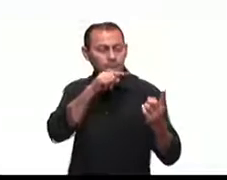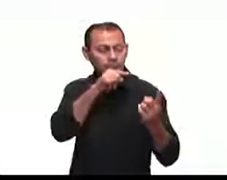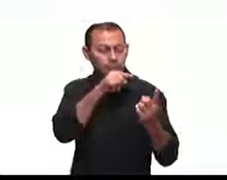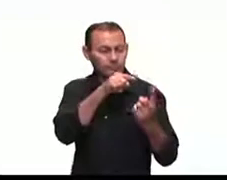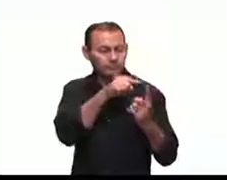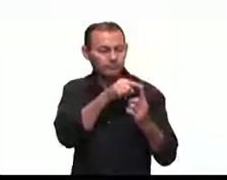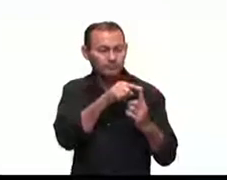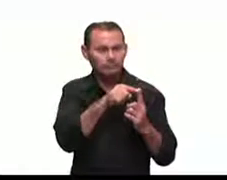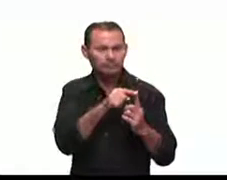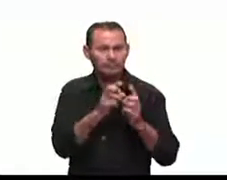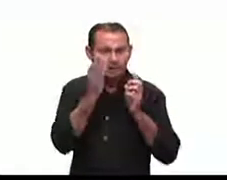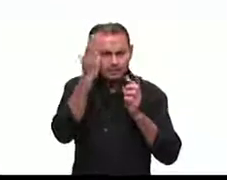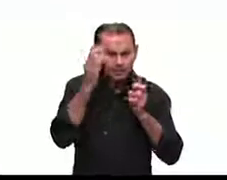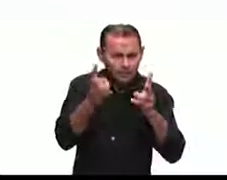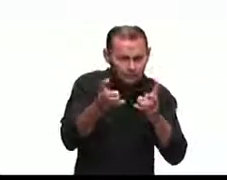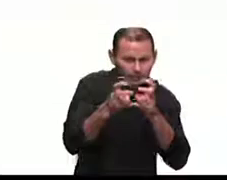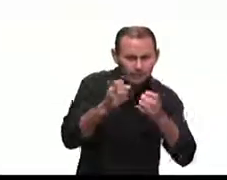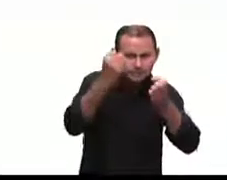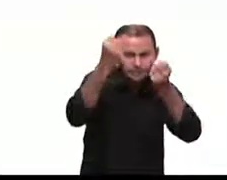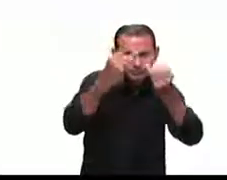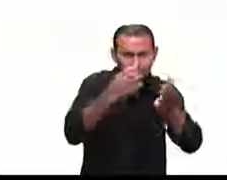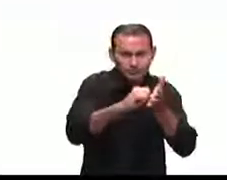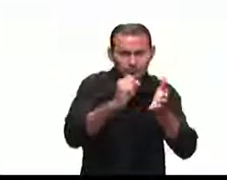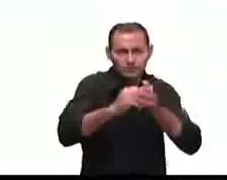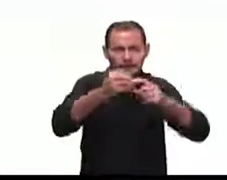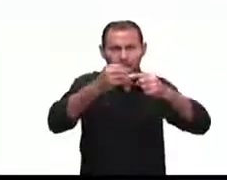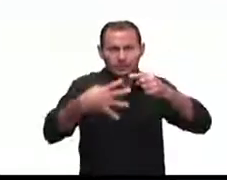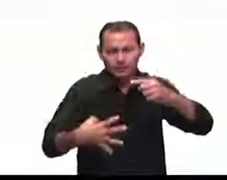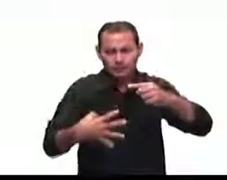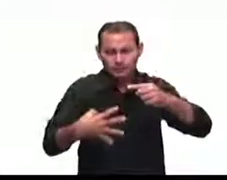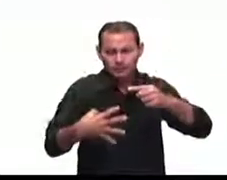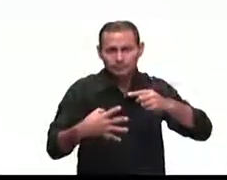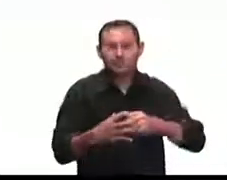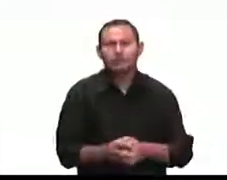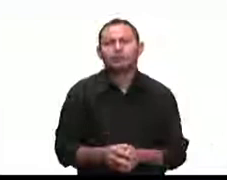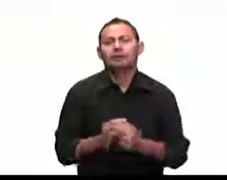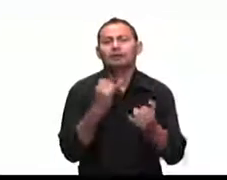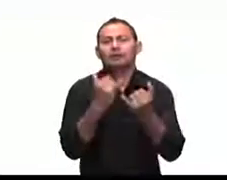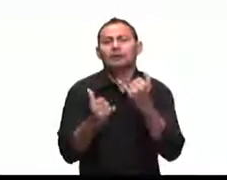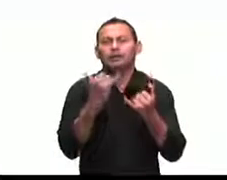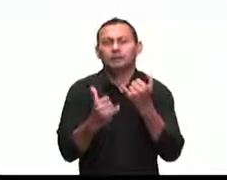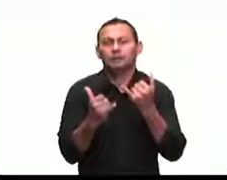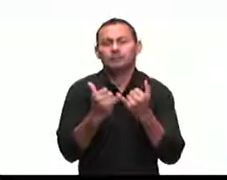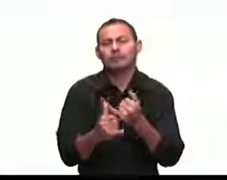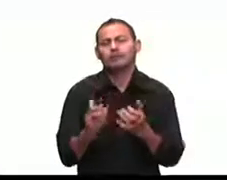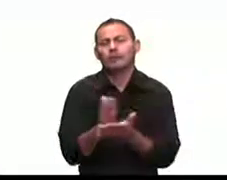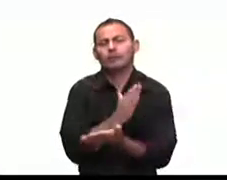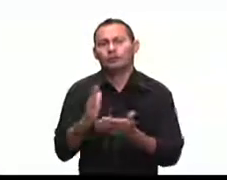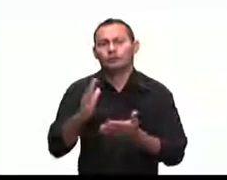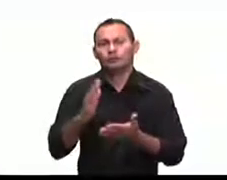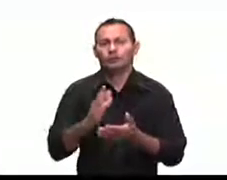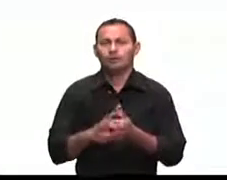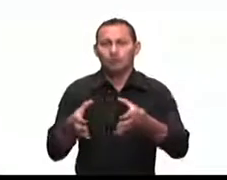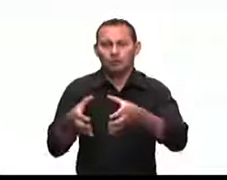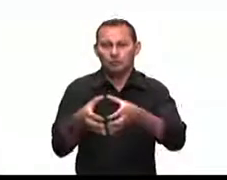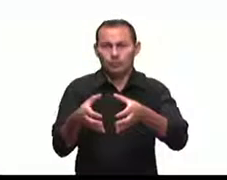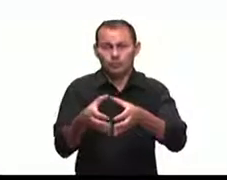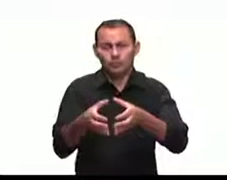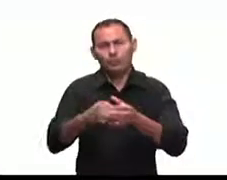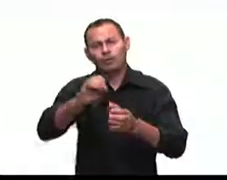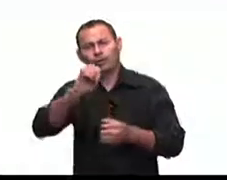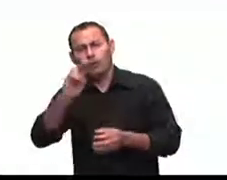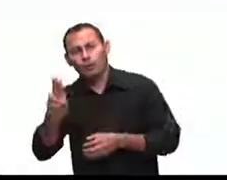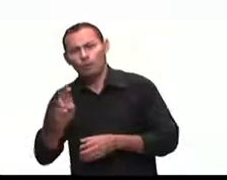objetivo identificar e descrever as características semelhantes em um determinado grupo